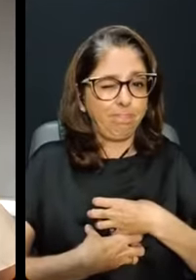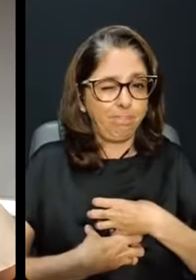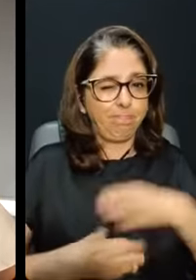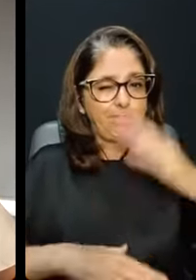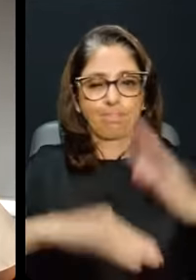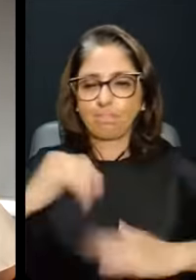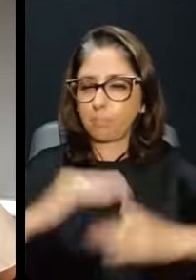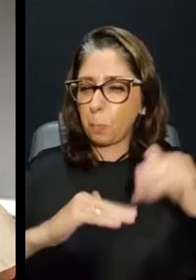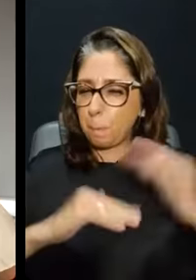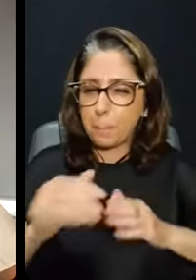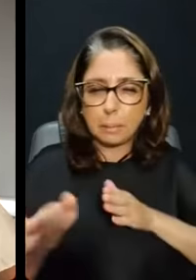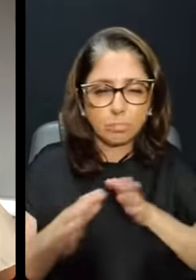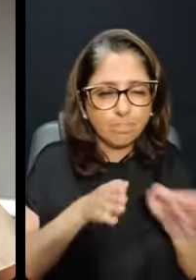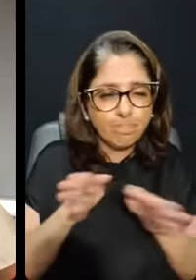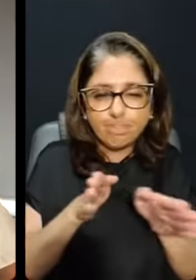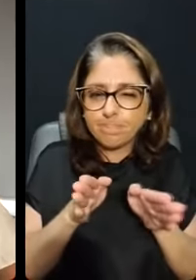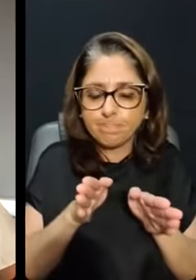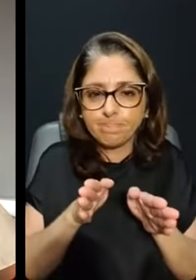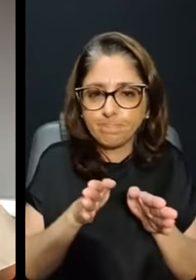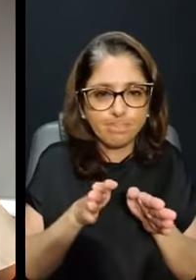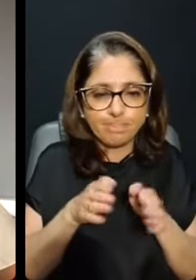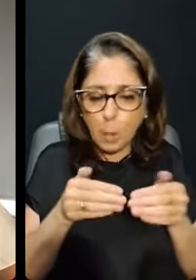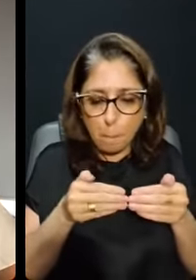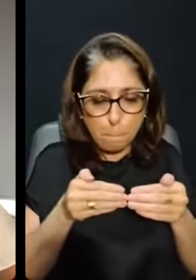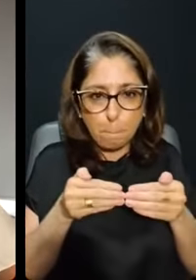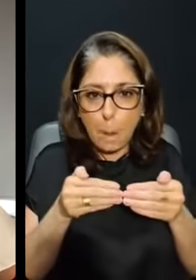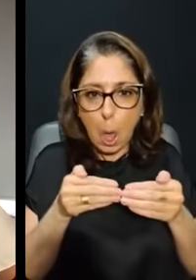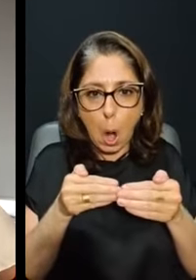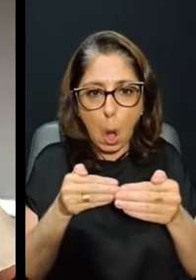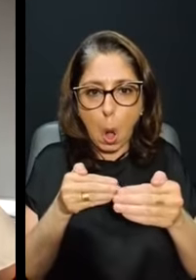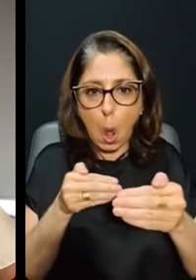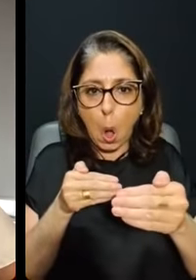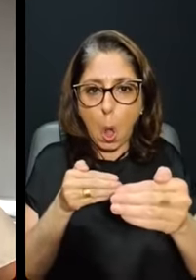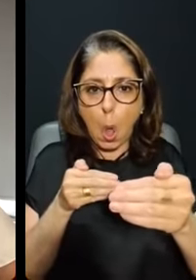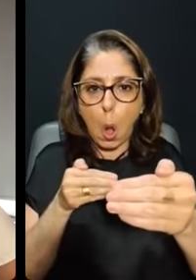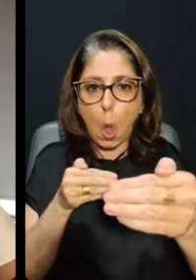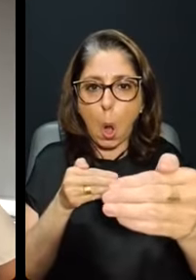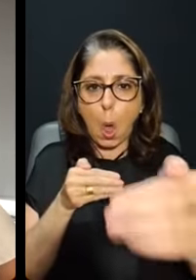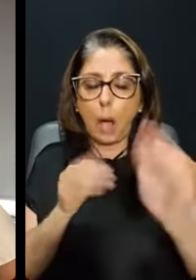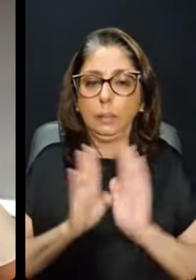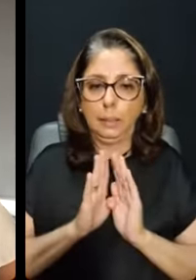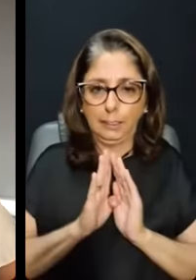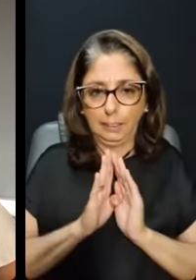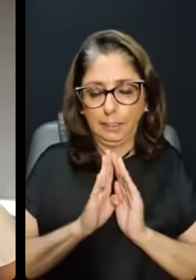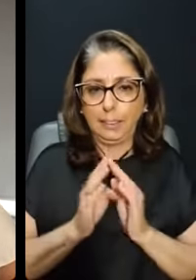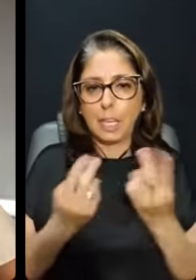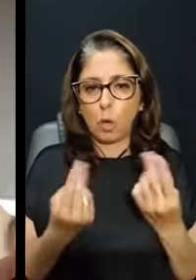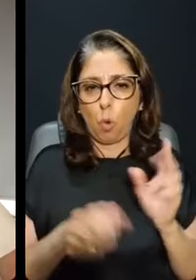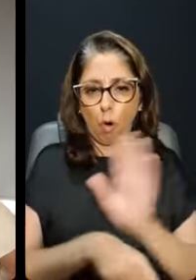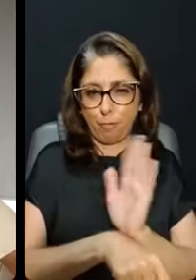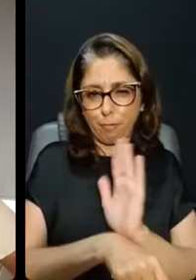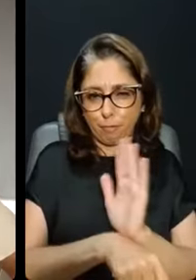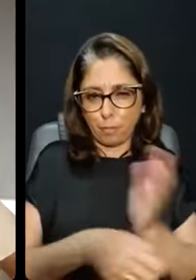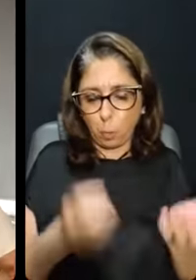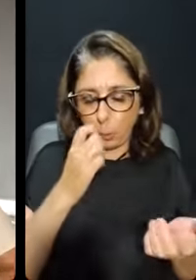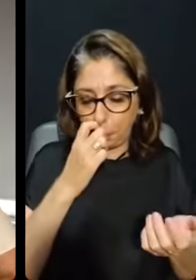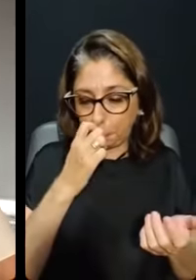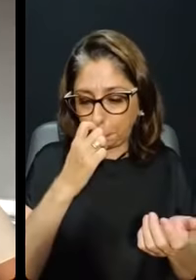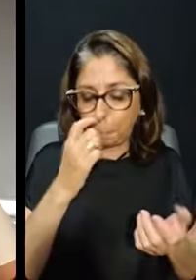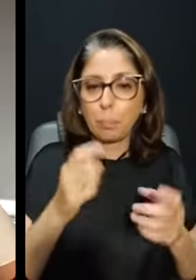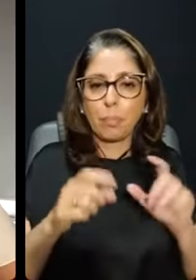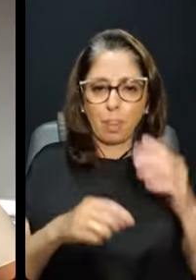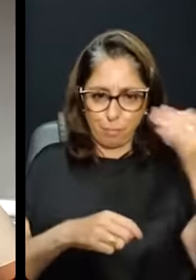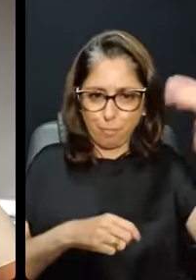atrás. É meio que igual o Matrix, né? Você escolhe a pílula verde ou a pílula vermelha, azul e vermelha,